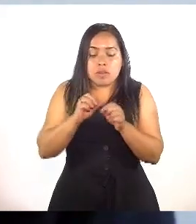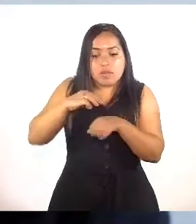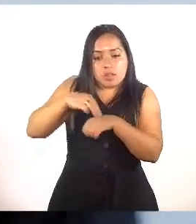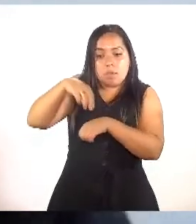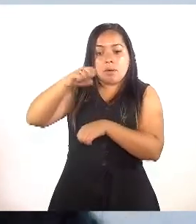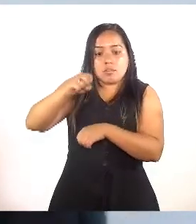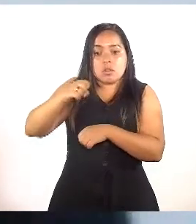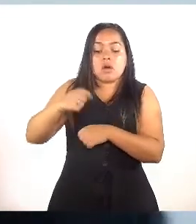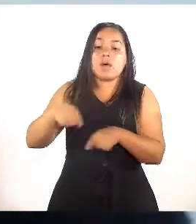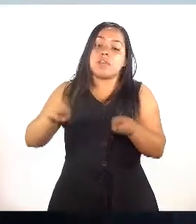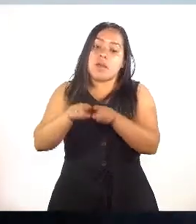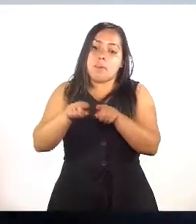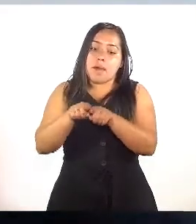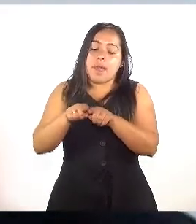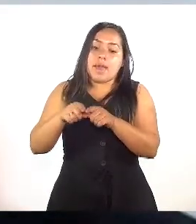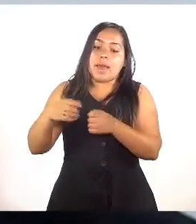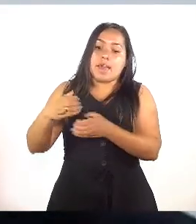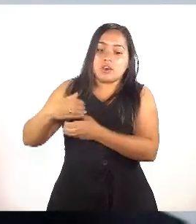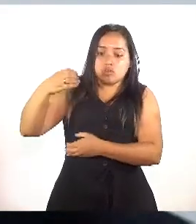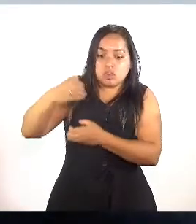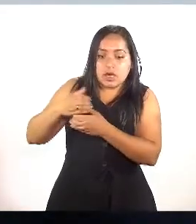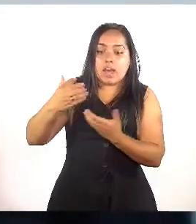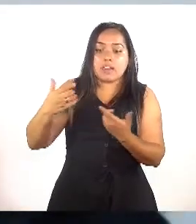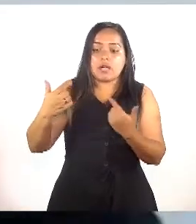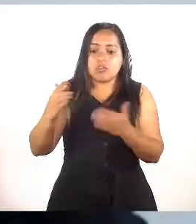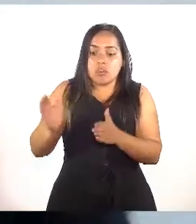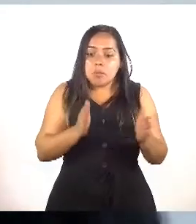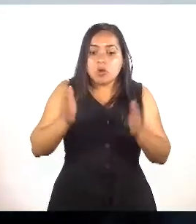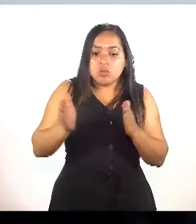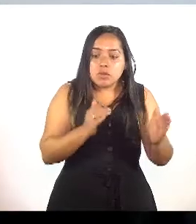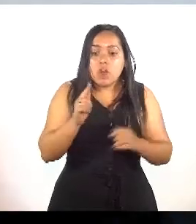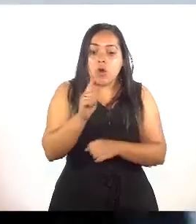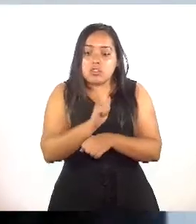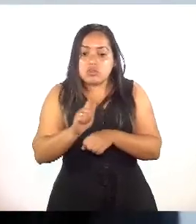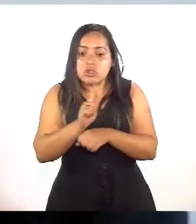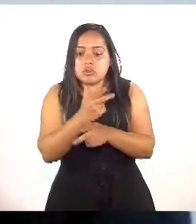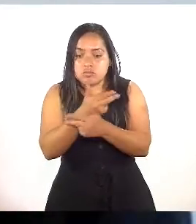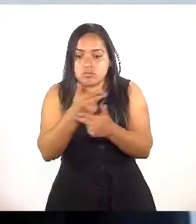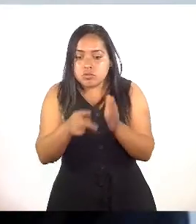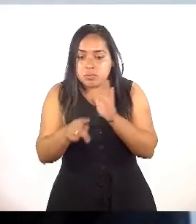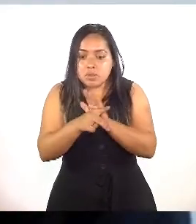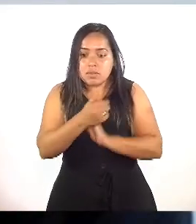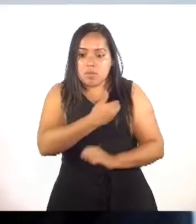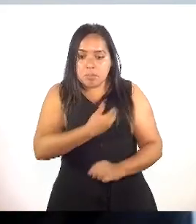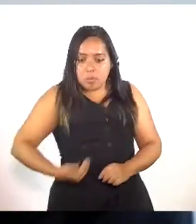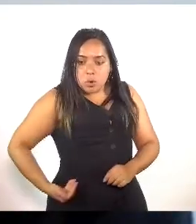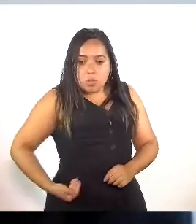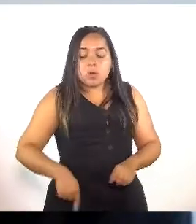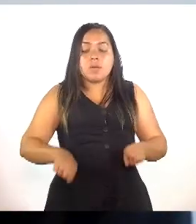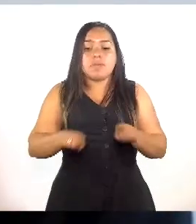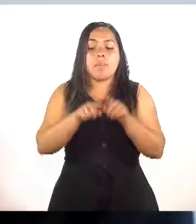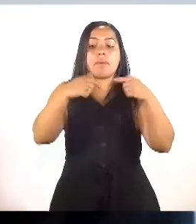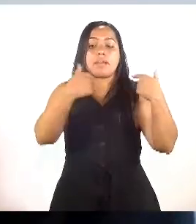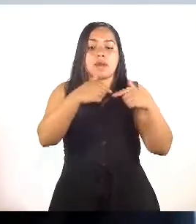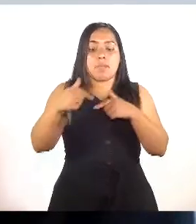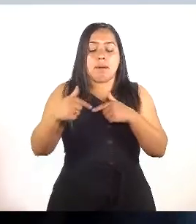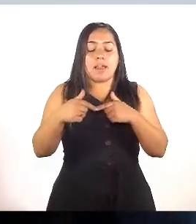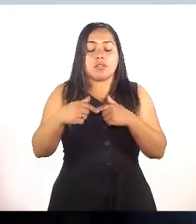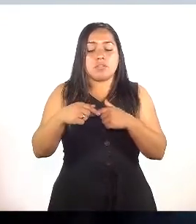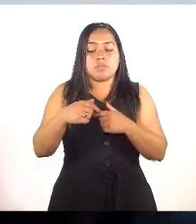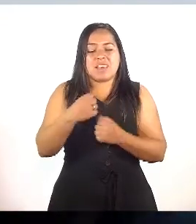engenharia de produção, em gestão de sistemas produtivos. Trabalho desde 2008 na gestão pública,